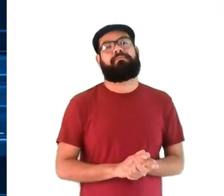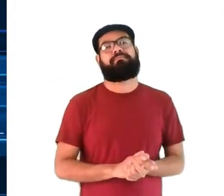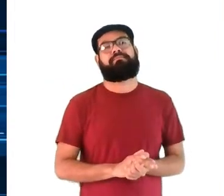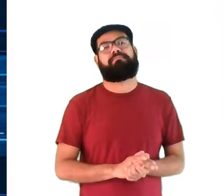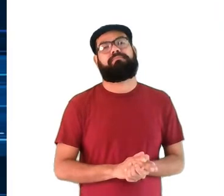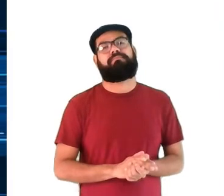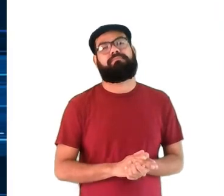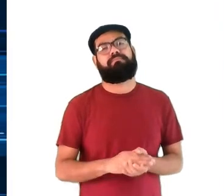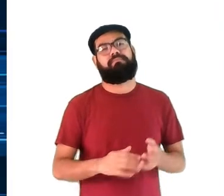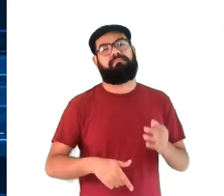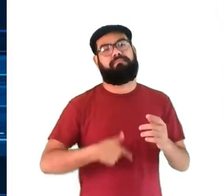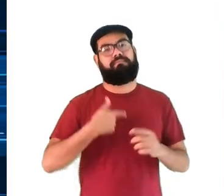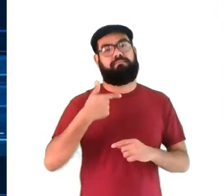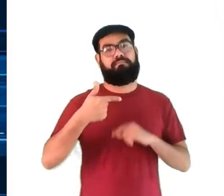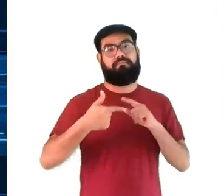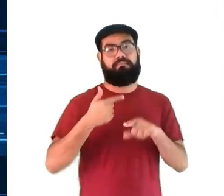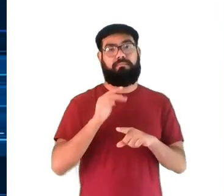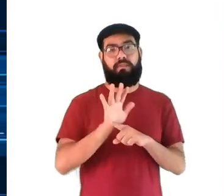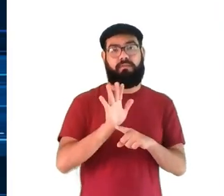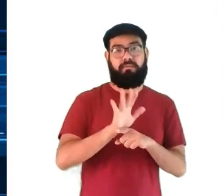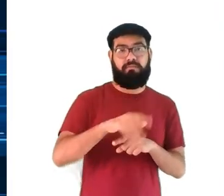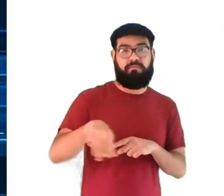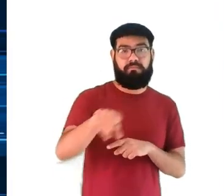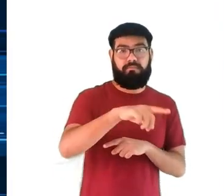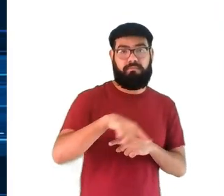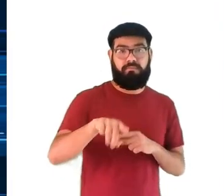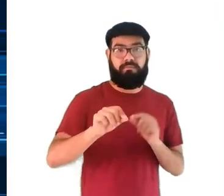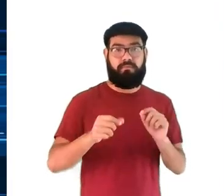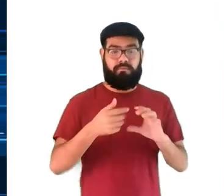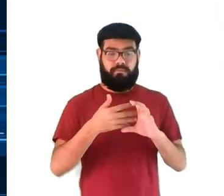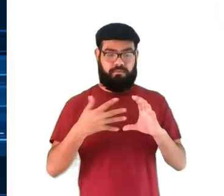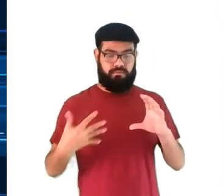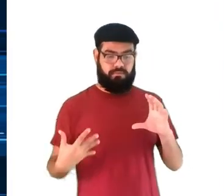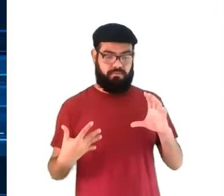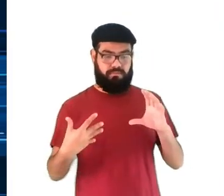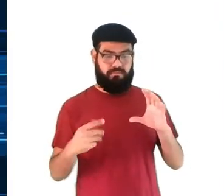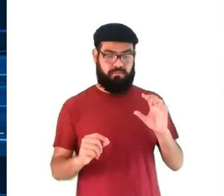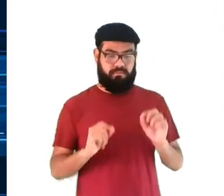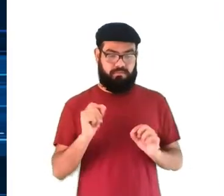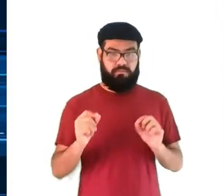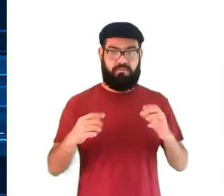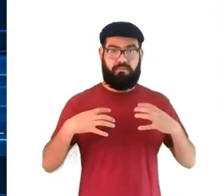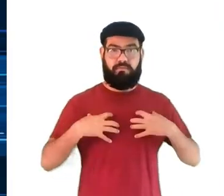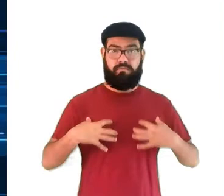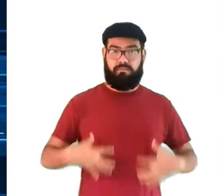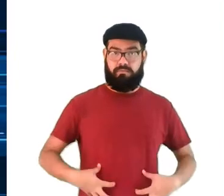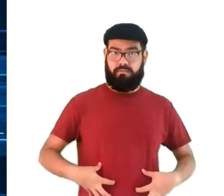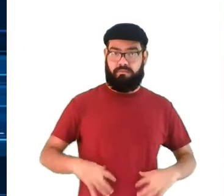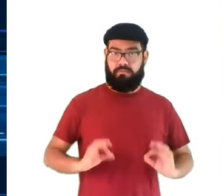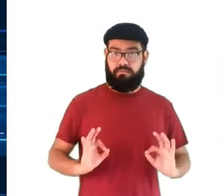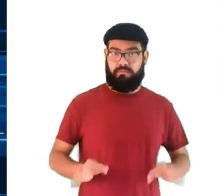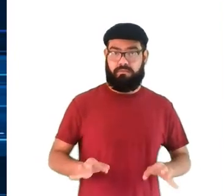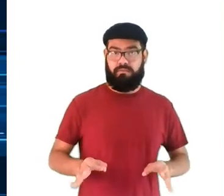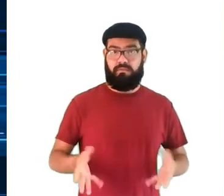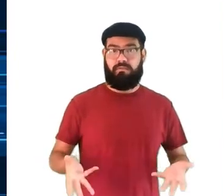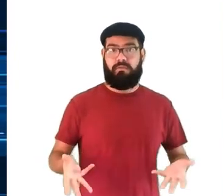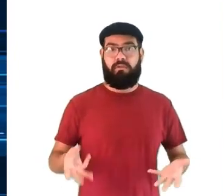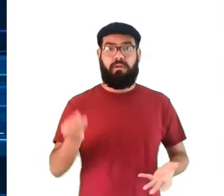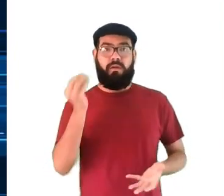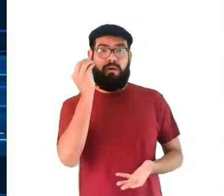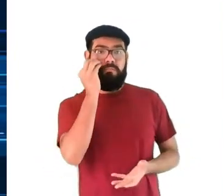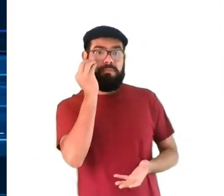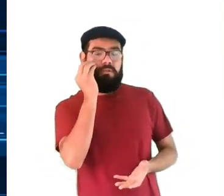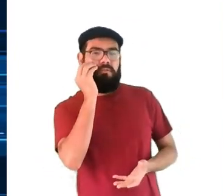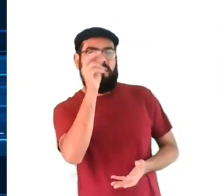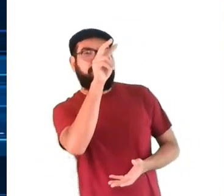nós apresentamos para vocês as características físicas, certo? Observáveis, né? Que nós